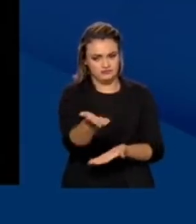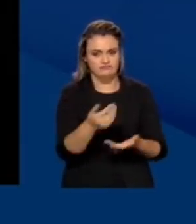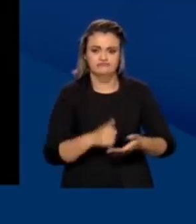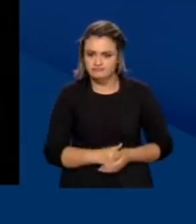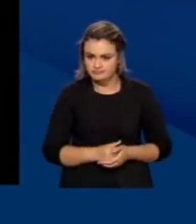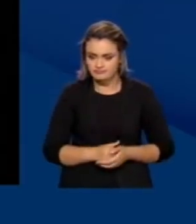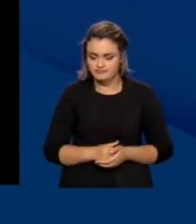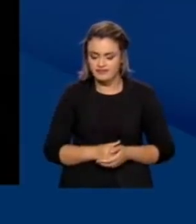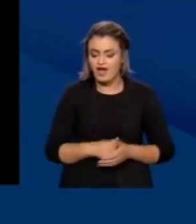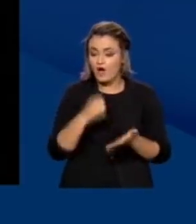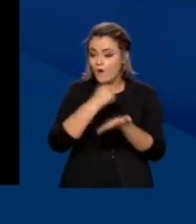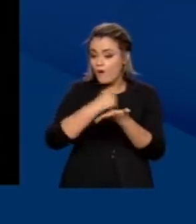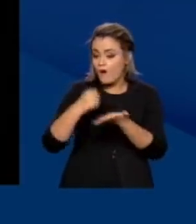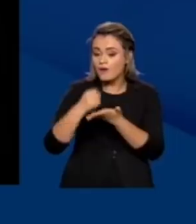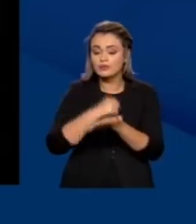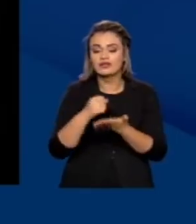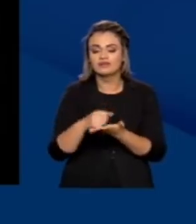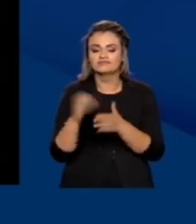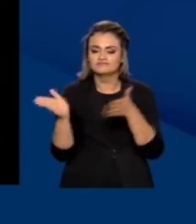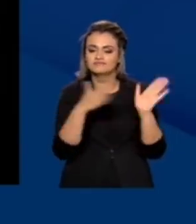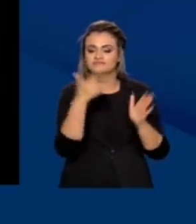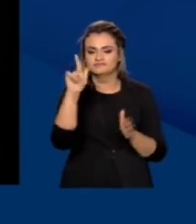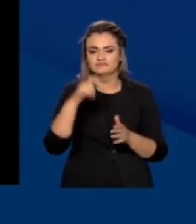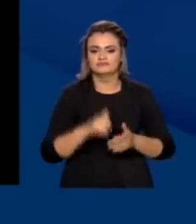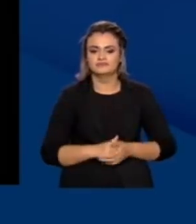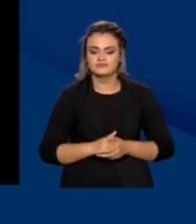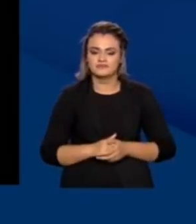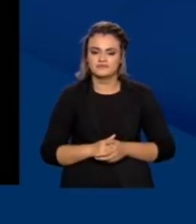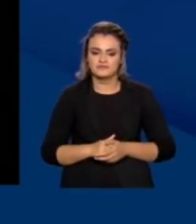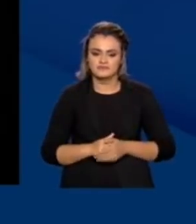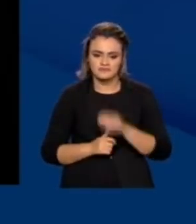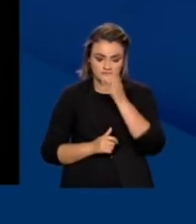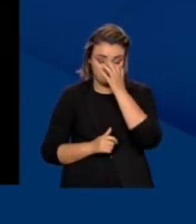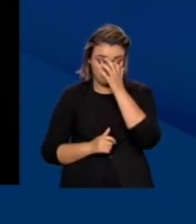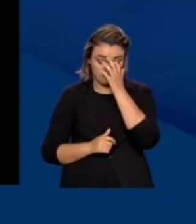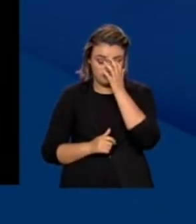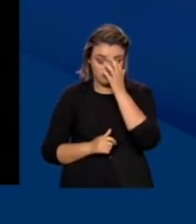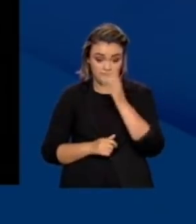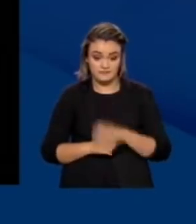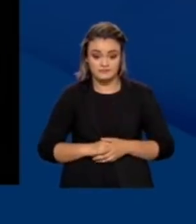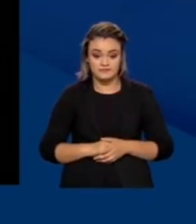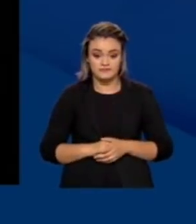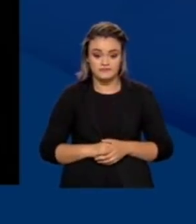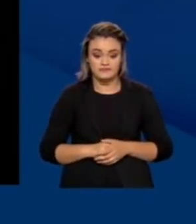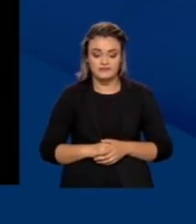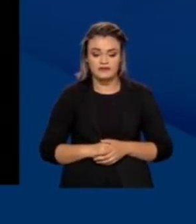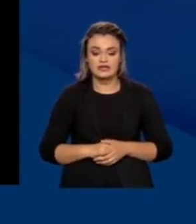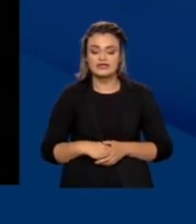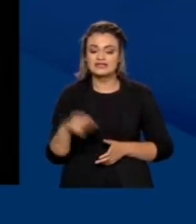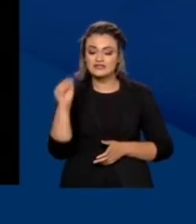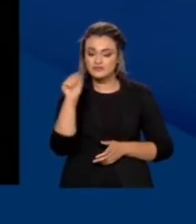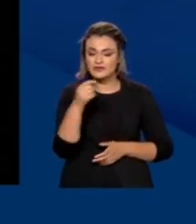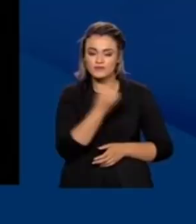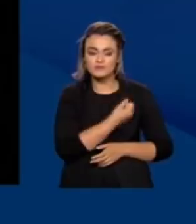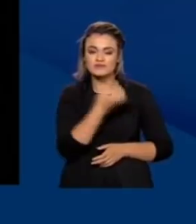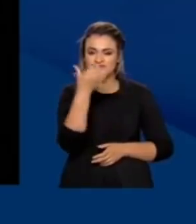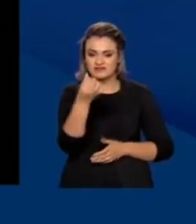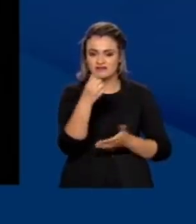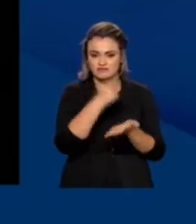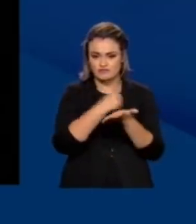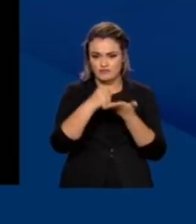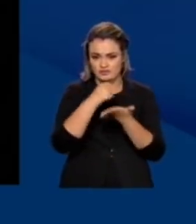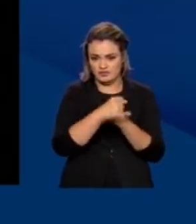Conforme previsto no contrato, próximo slide, por favor. Isso aí é o item 6 do